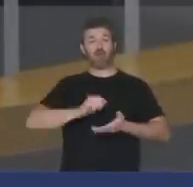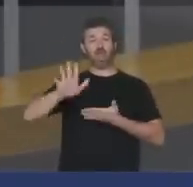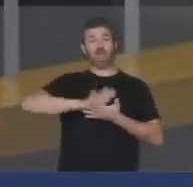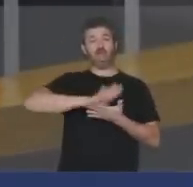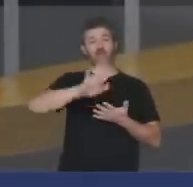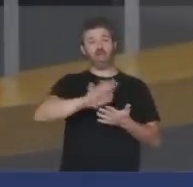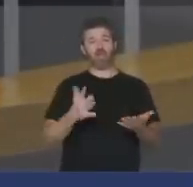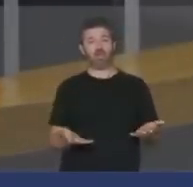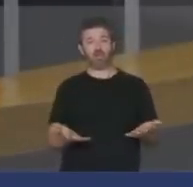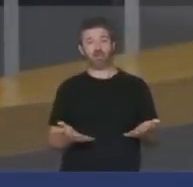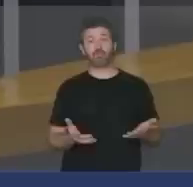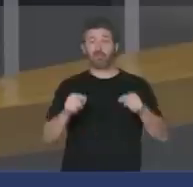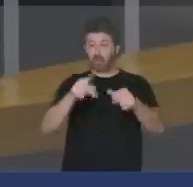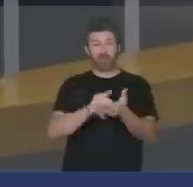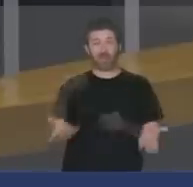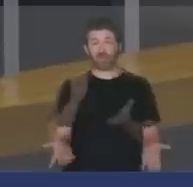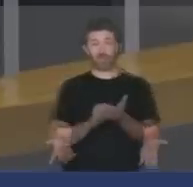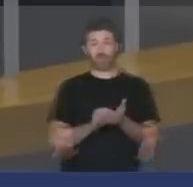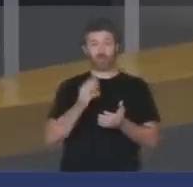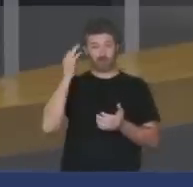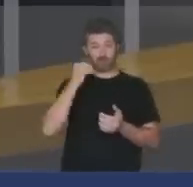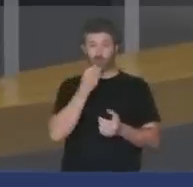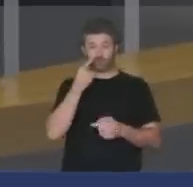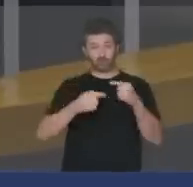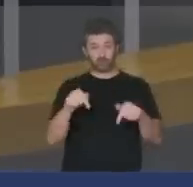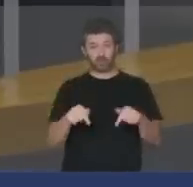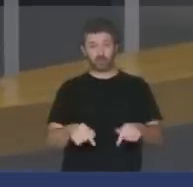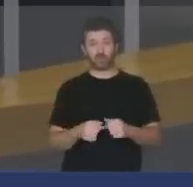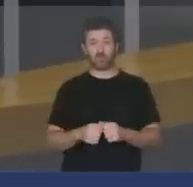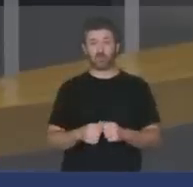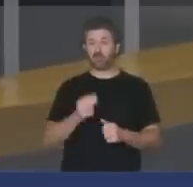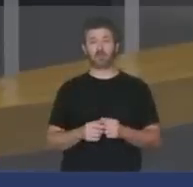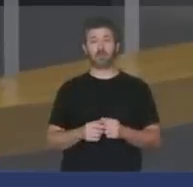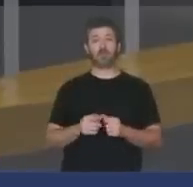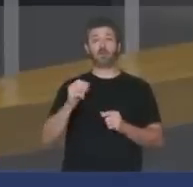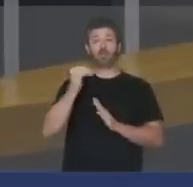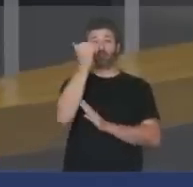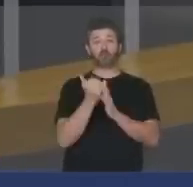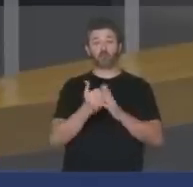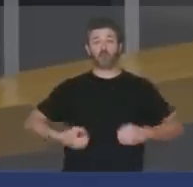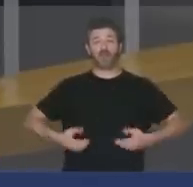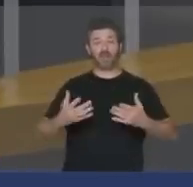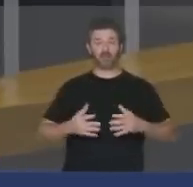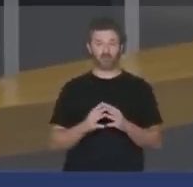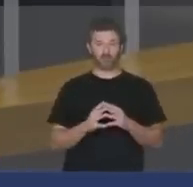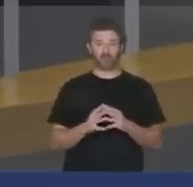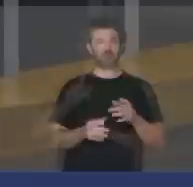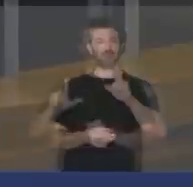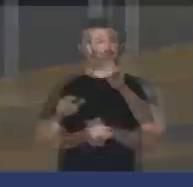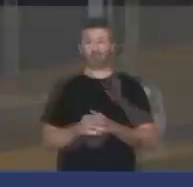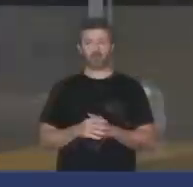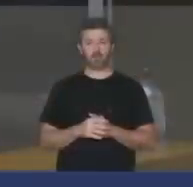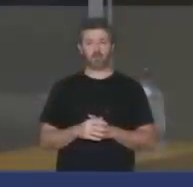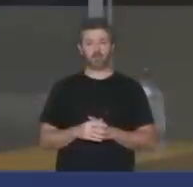gasto. E essa é a verdade. Sabe o que deveria estar sendo discutido aqui, deputado Marcelo Manhattan? É redução de despesa. Mas